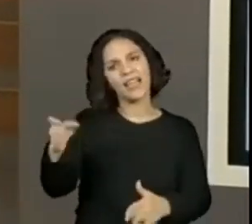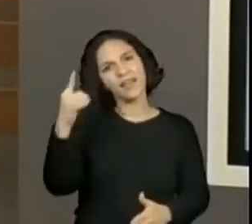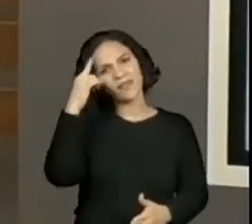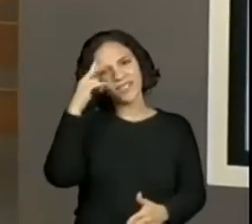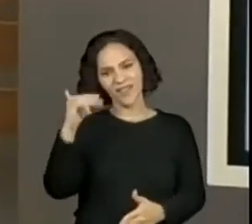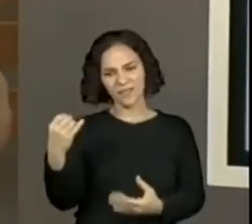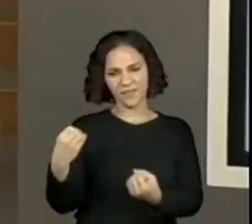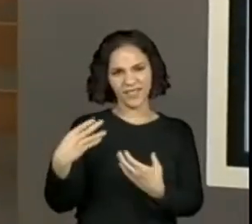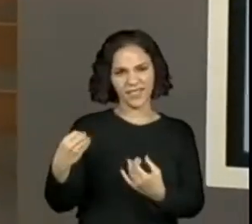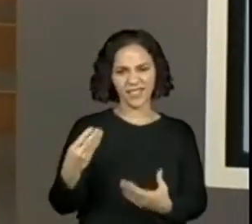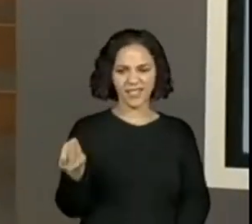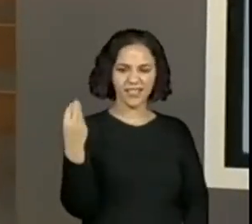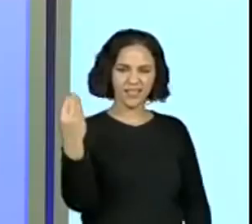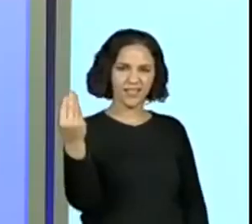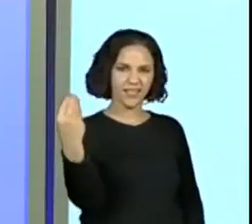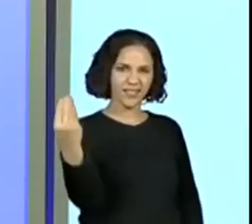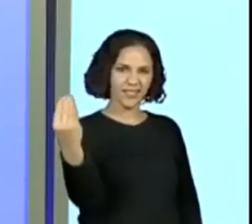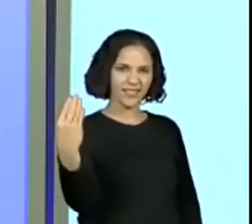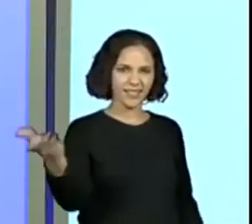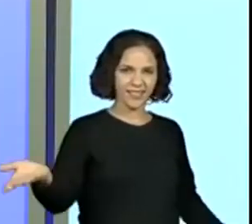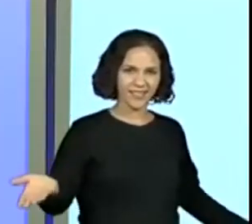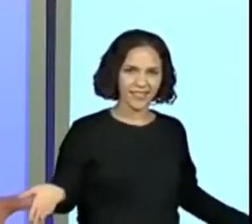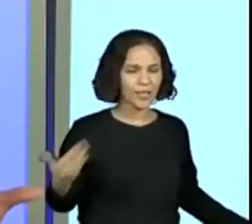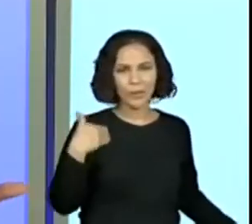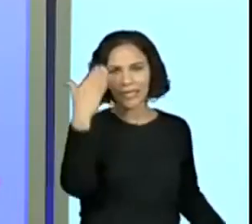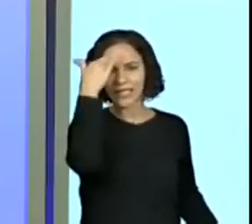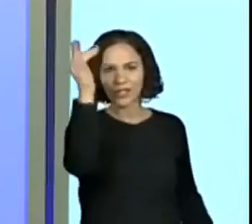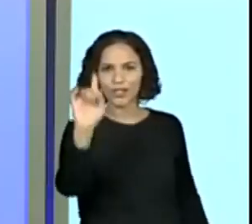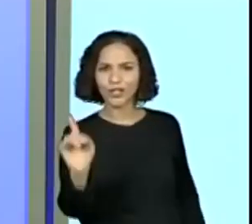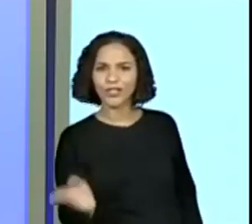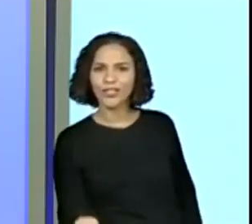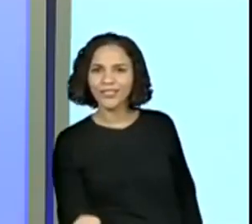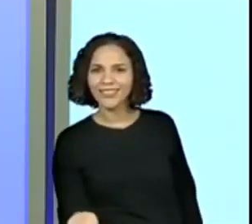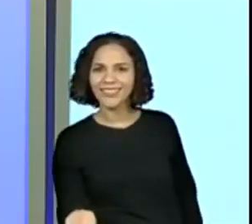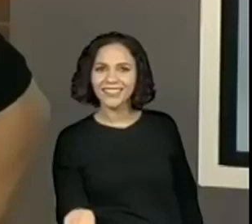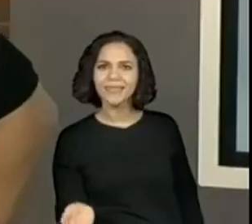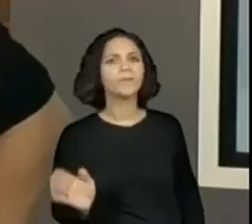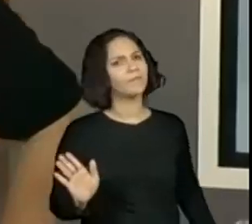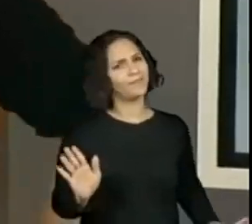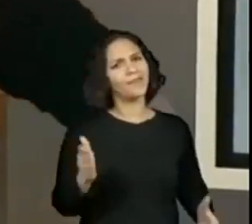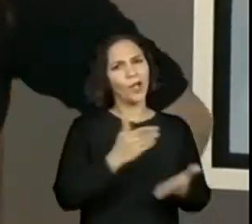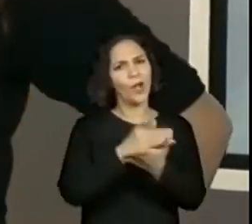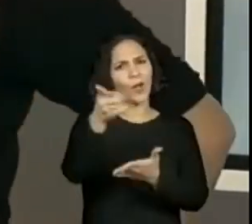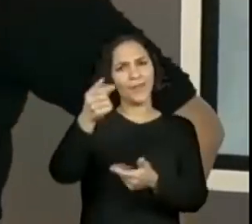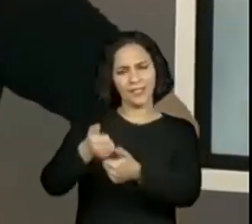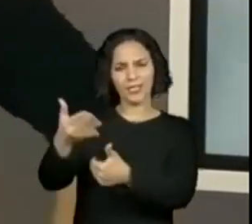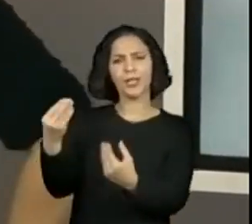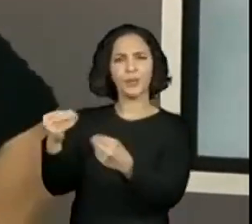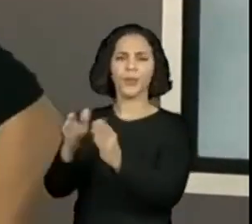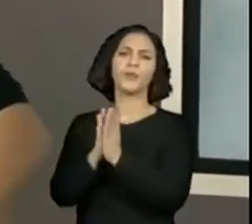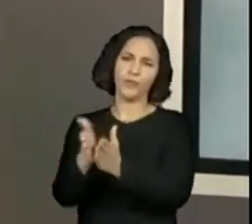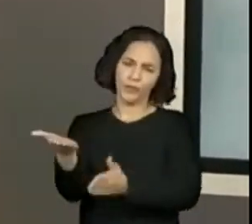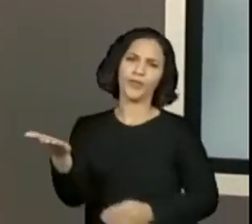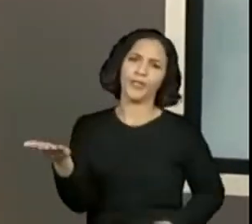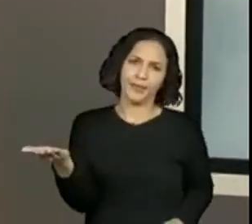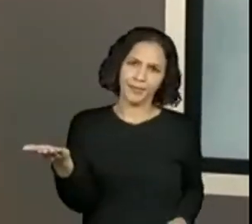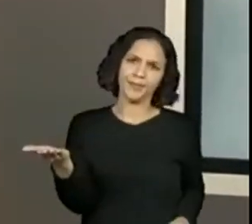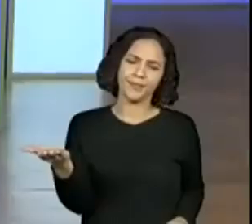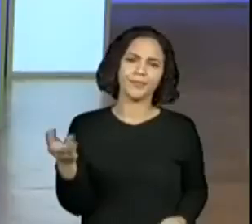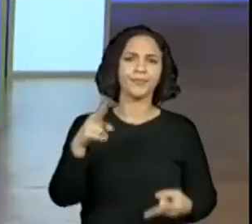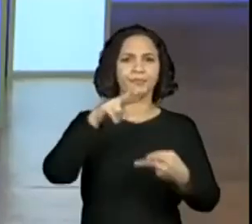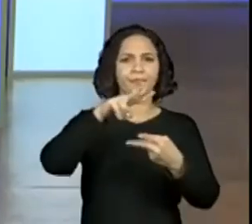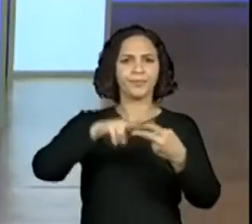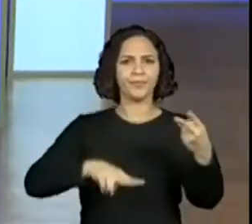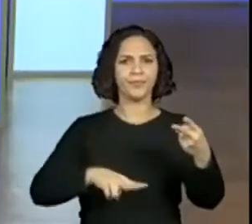pessoa Vem aqui diz que vai me ensinar eu não tô entendendo galera já começa a subir aqui no nosso chat por favor